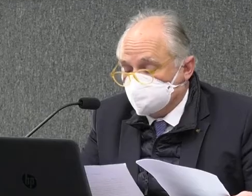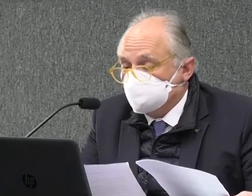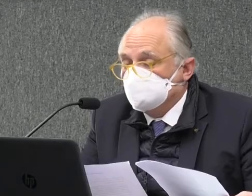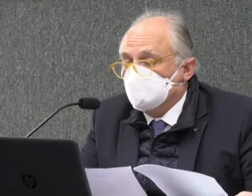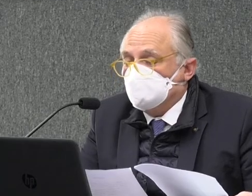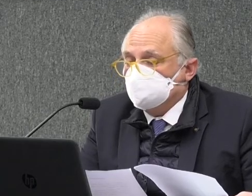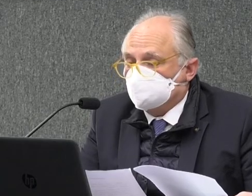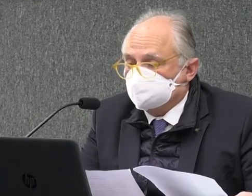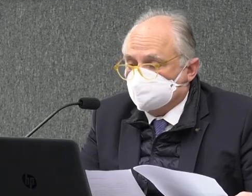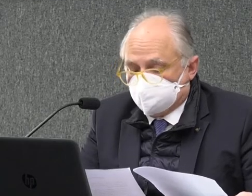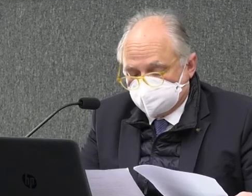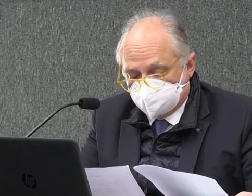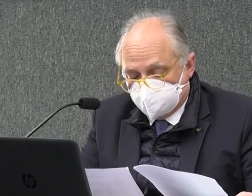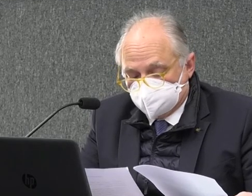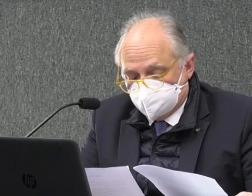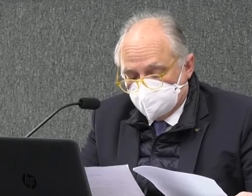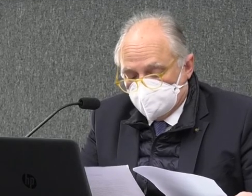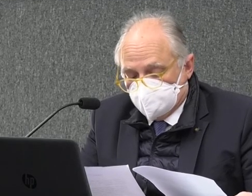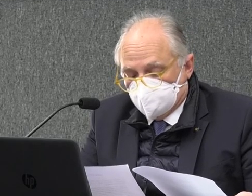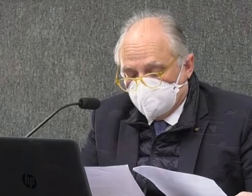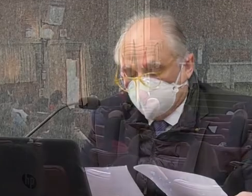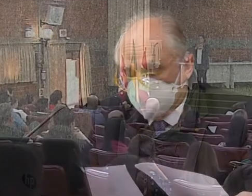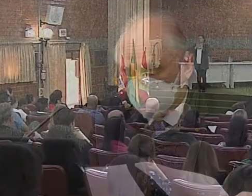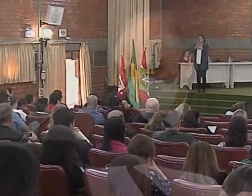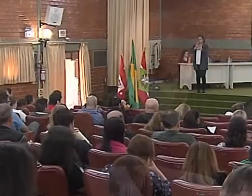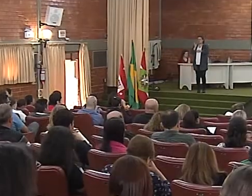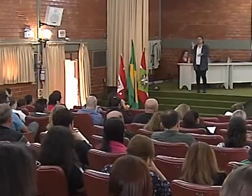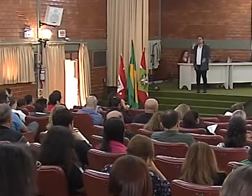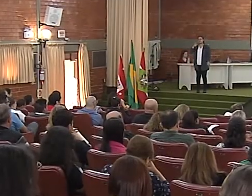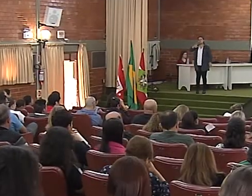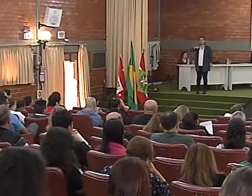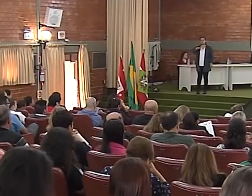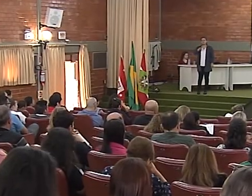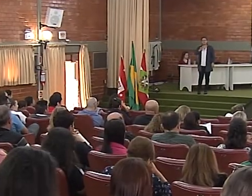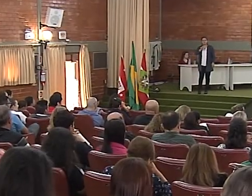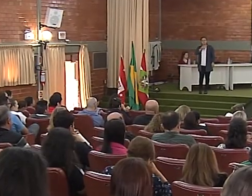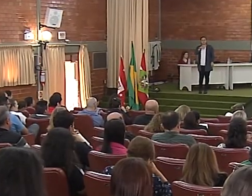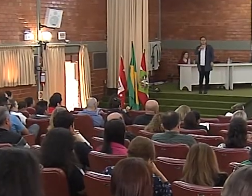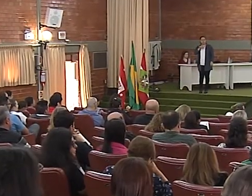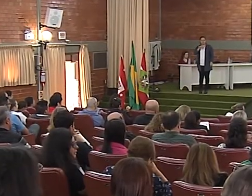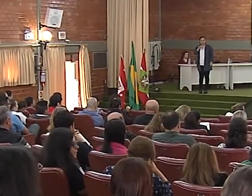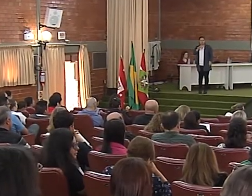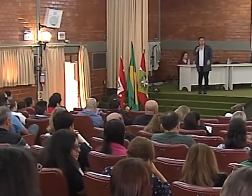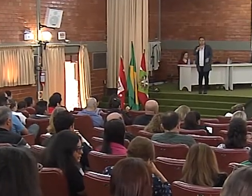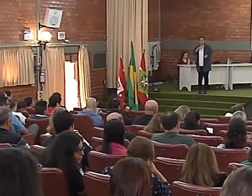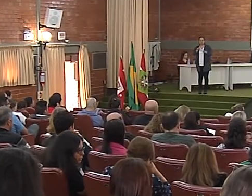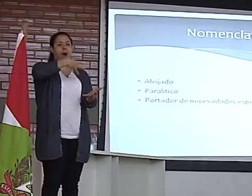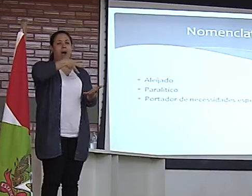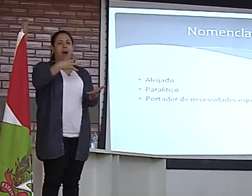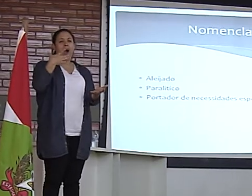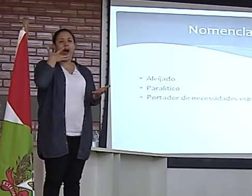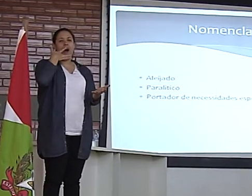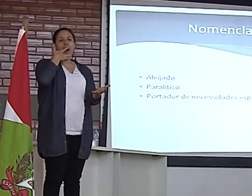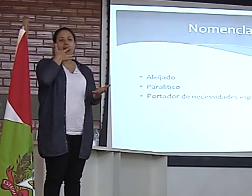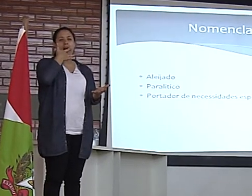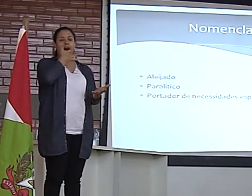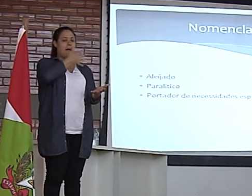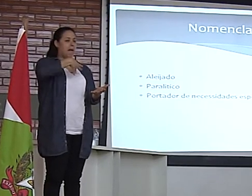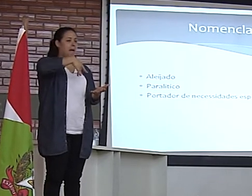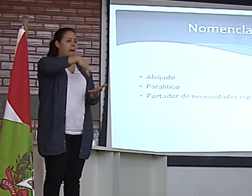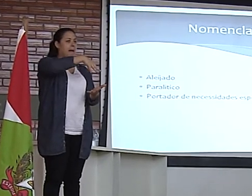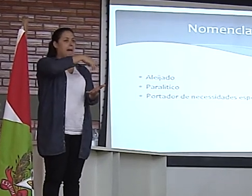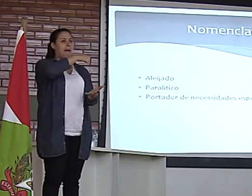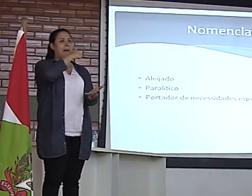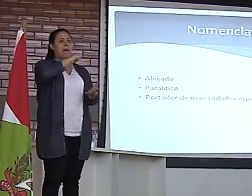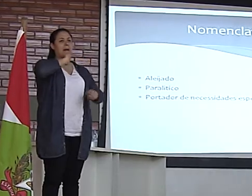Preso, apresentou uma ferramenta de acessibilidade que deverá ser constante nas reuniões da comissão, a tradução para a